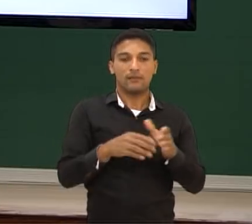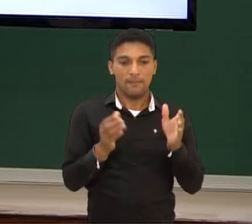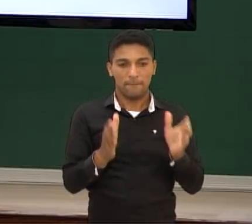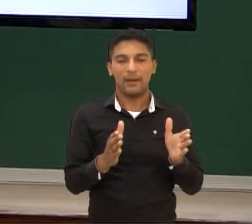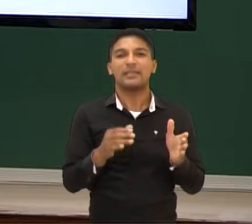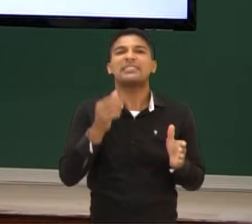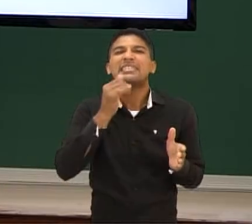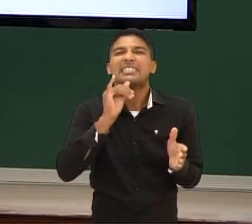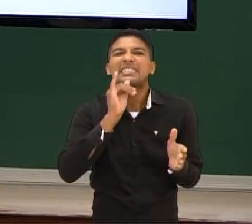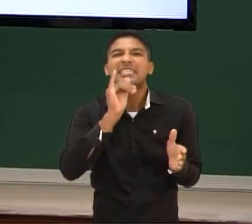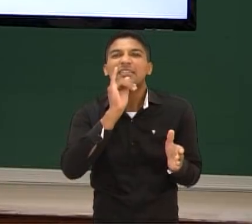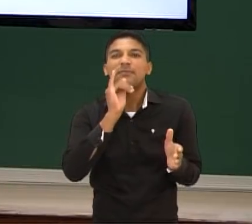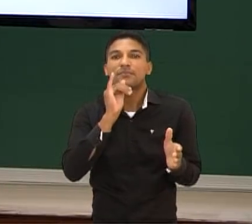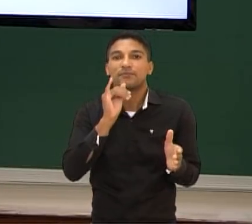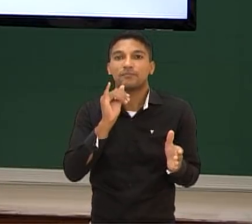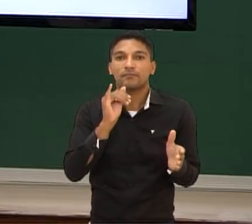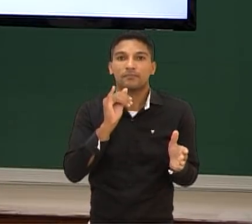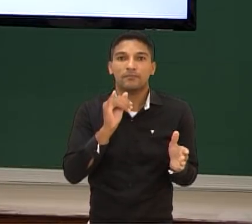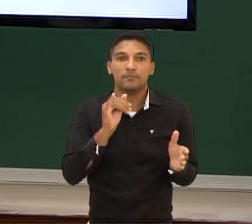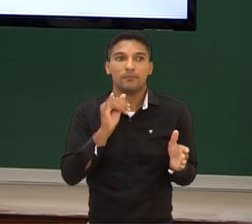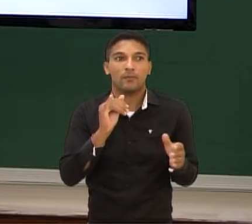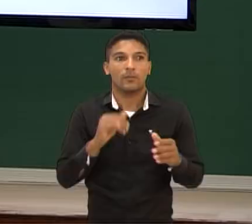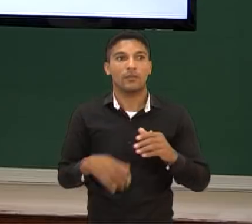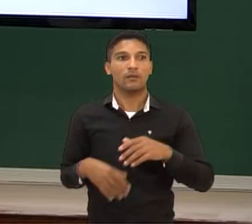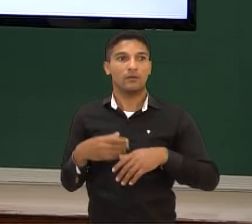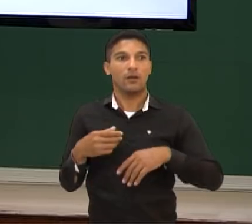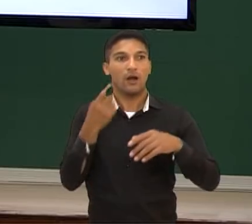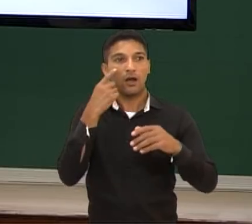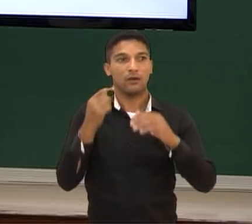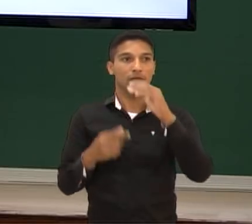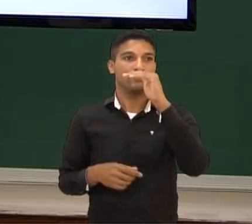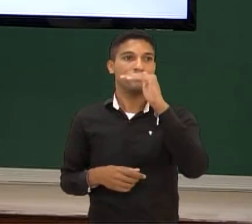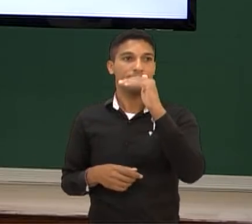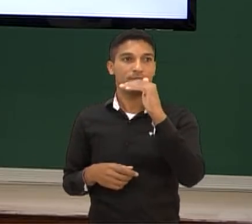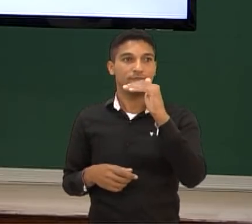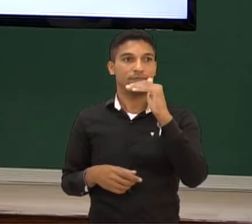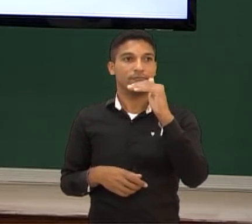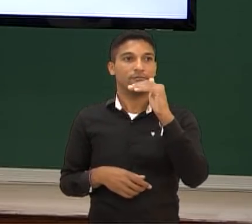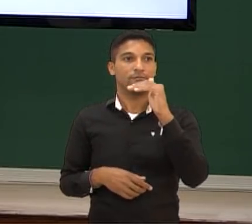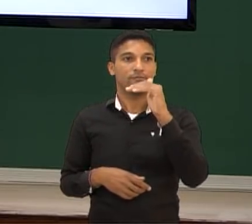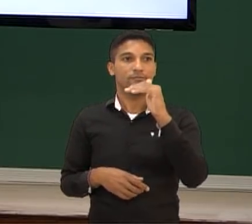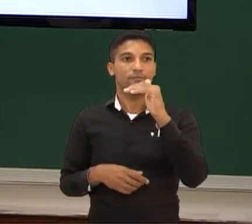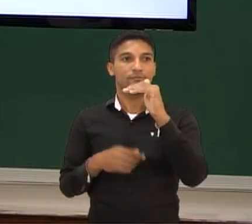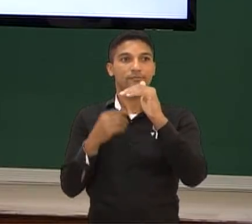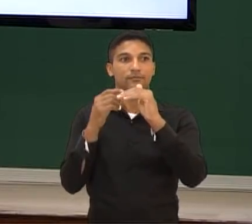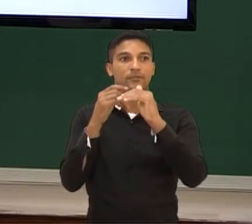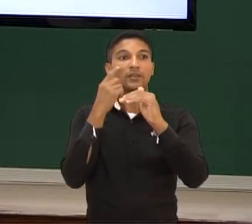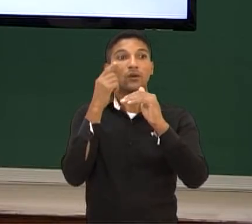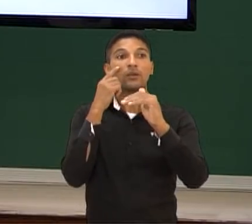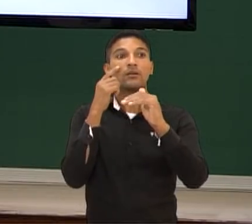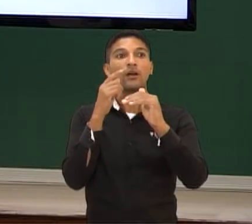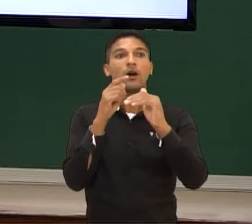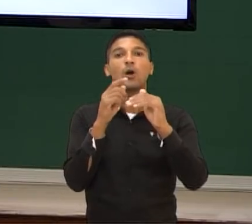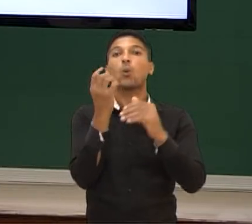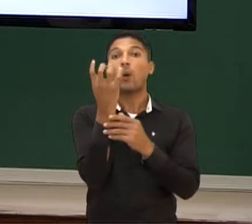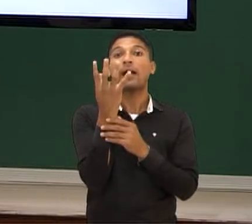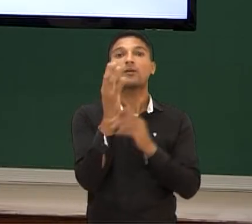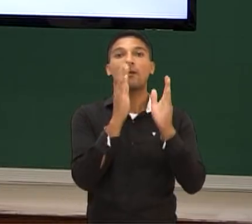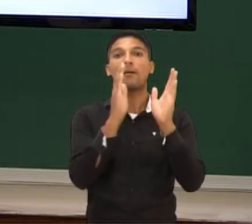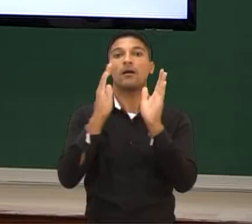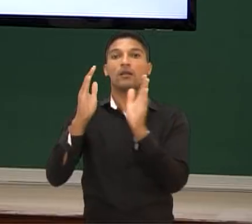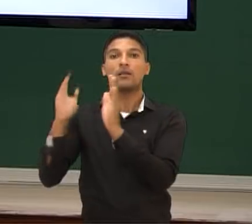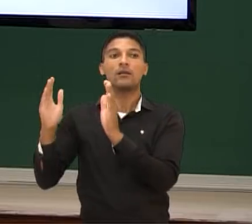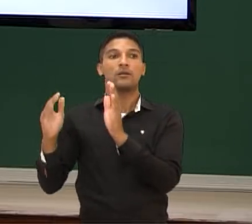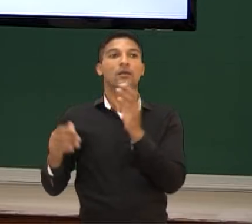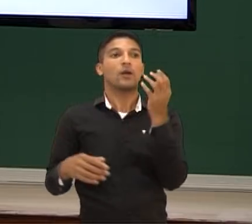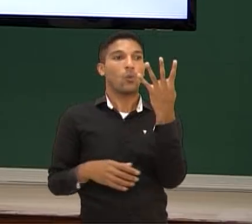supor, ou seja, 4 partes. Então, eu vou fazer o quê? 4 mais 4 mais 4 mais 4. Ou 4